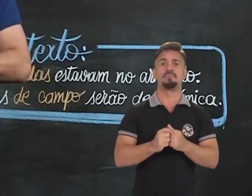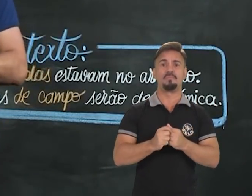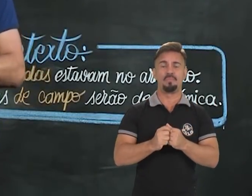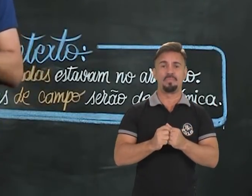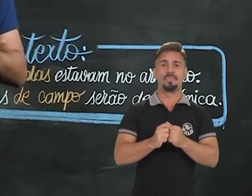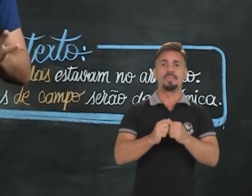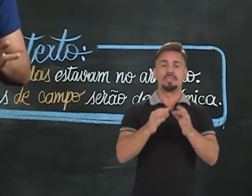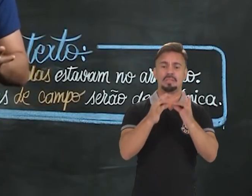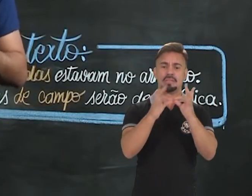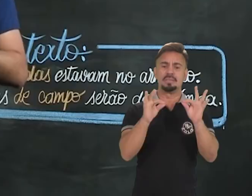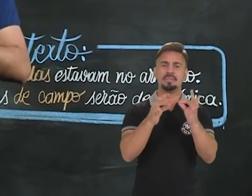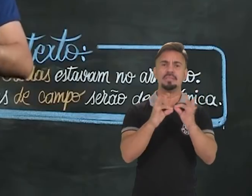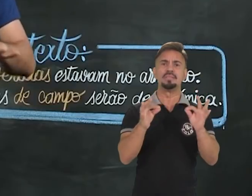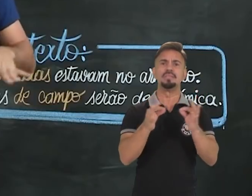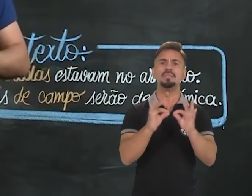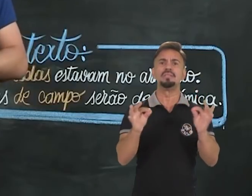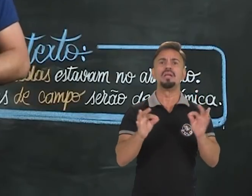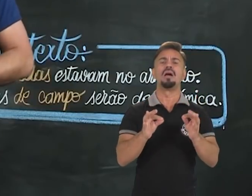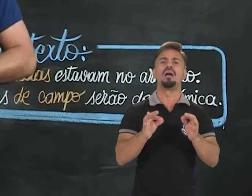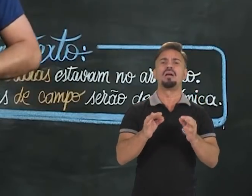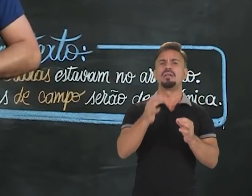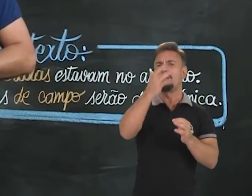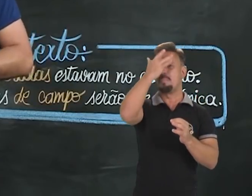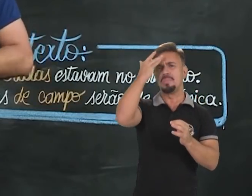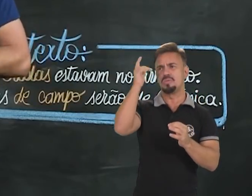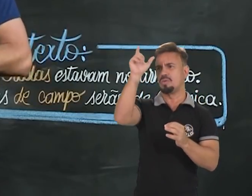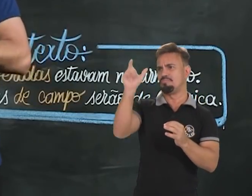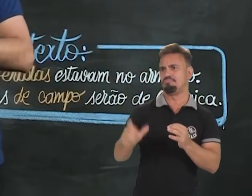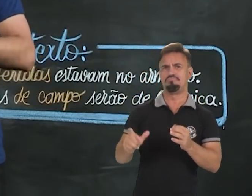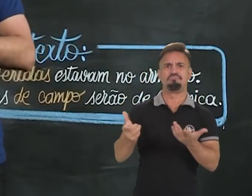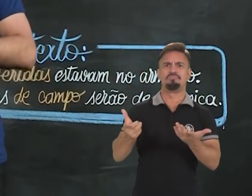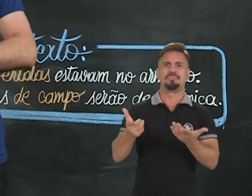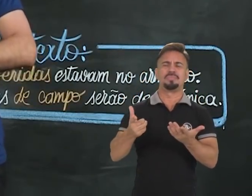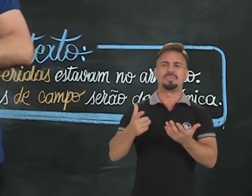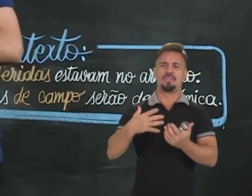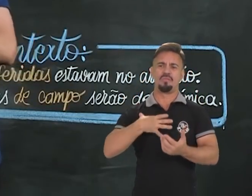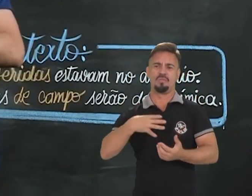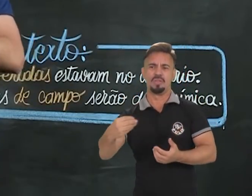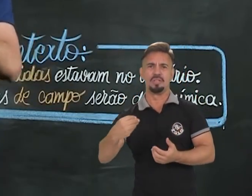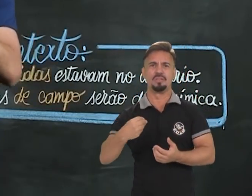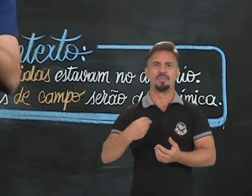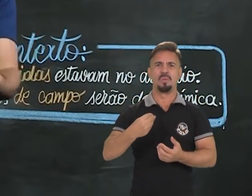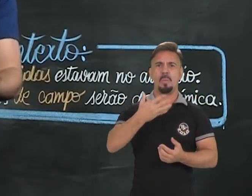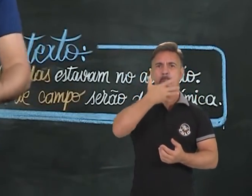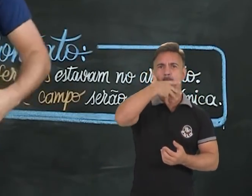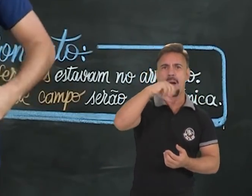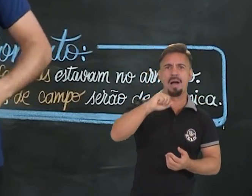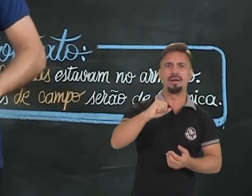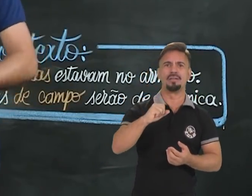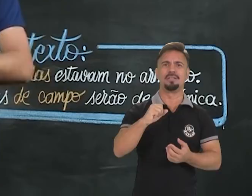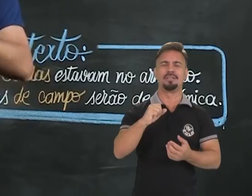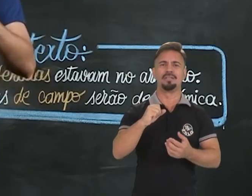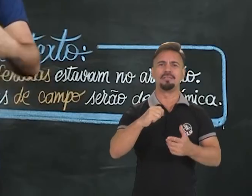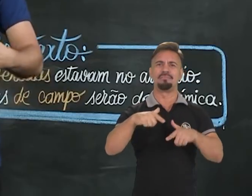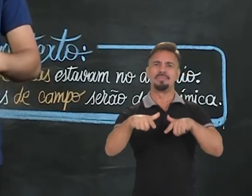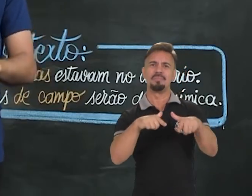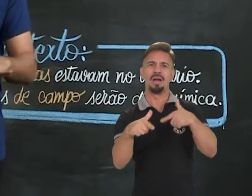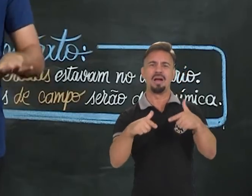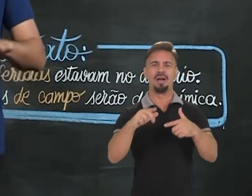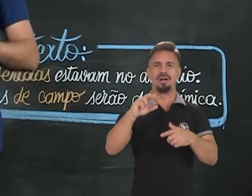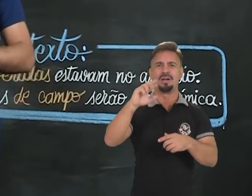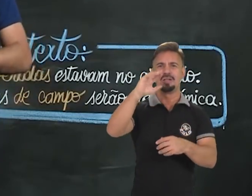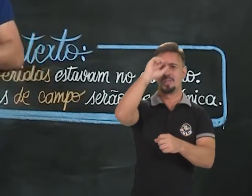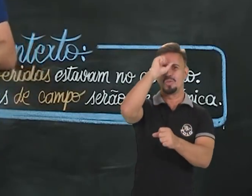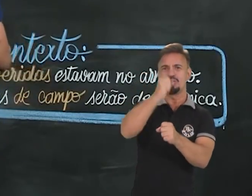funções sintáticas. É como um ser humano que tem funções diferentes na sociedade. Uma hora ele tem a função de filho, uma hora ele tem a função de pai, de funcionário, de